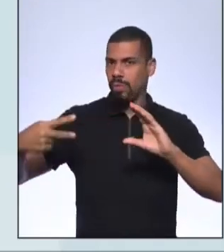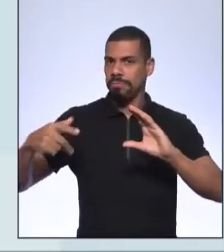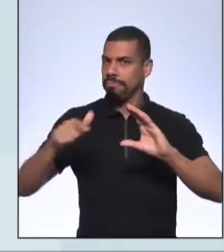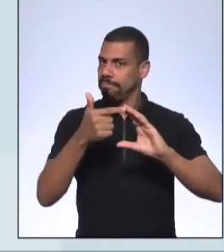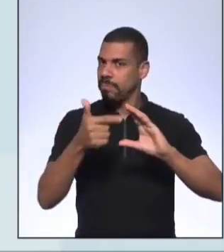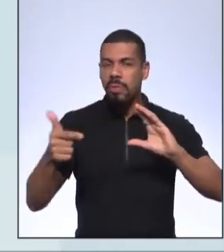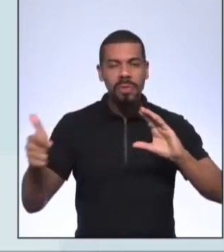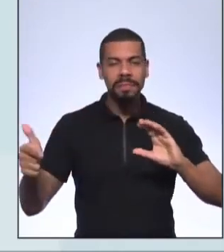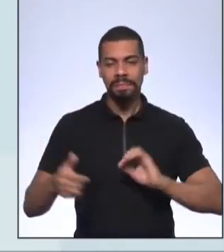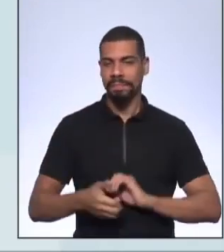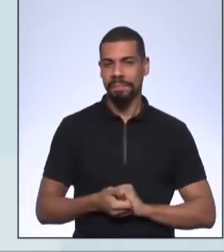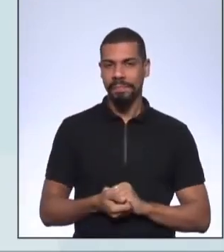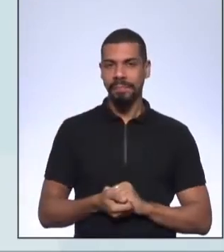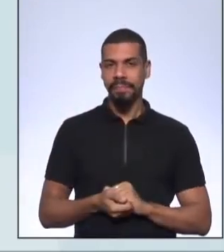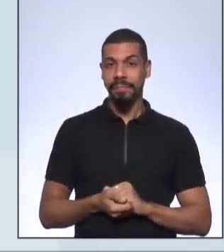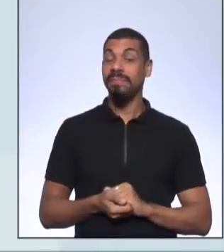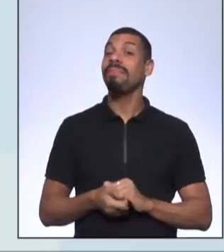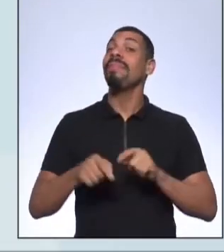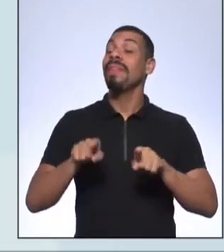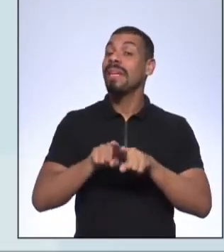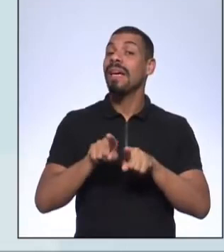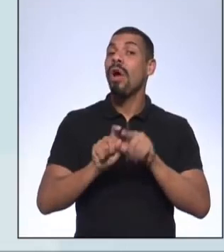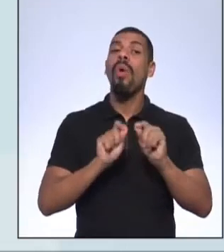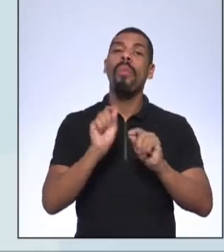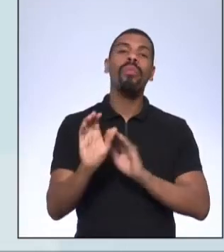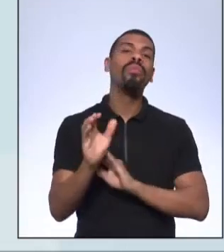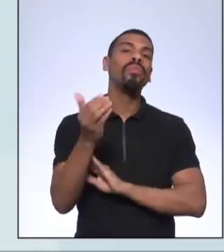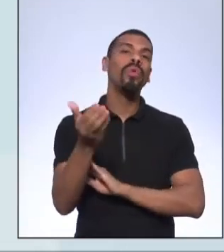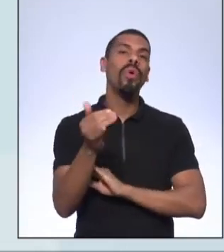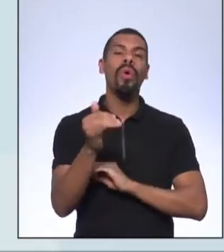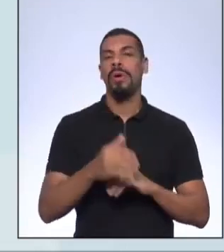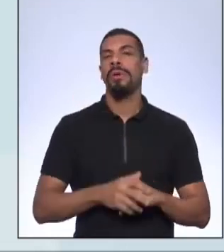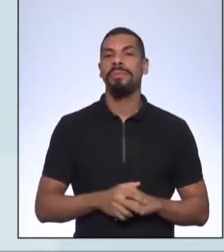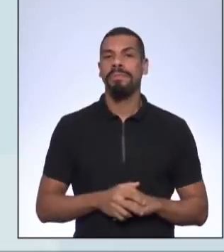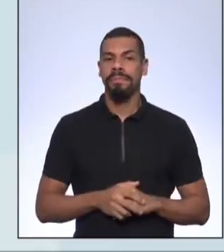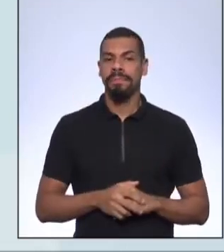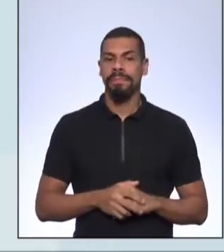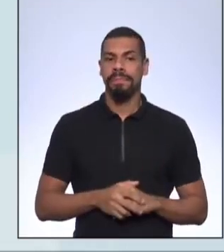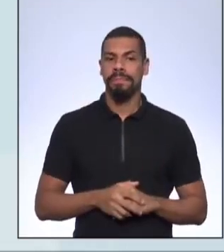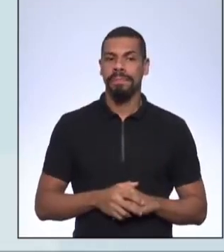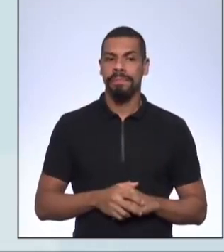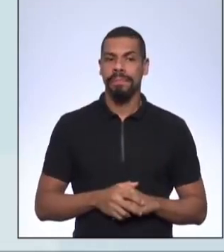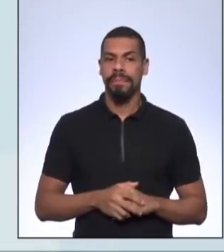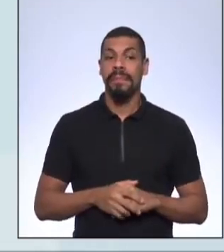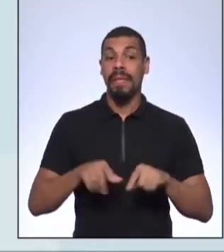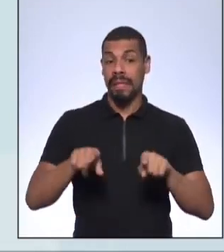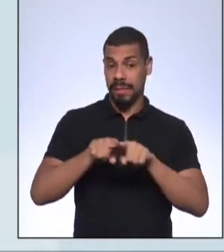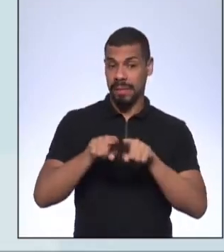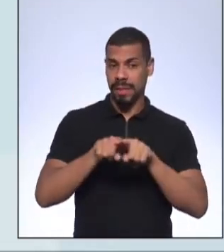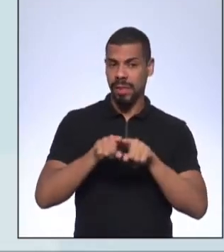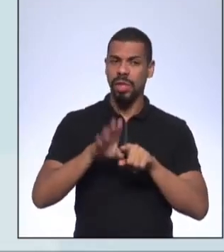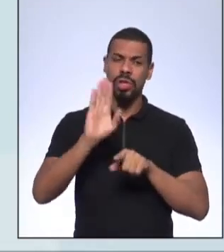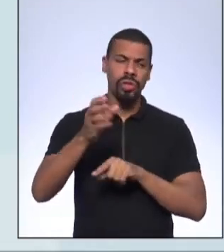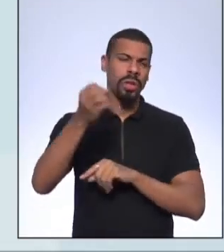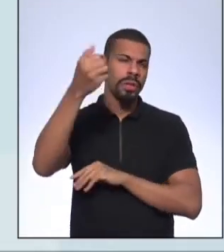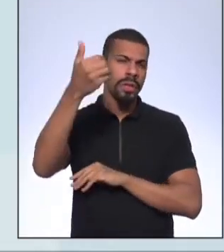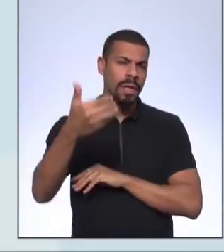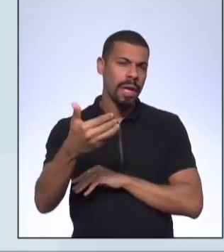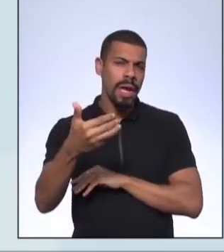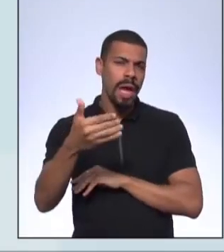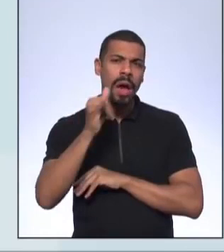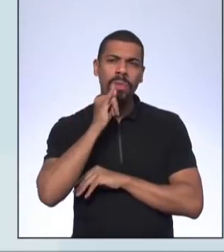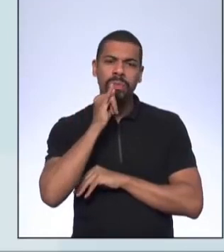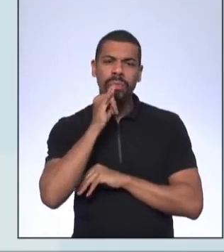meiose. Tá? Então, eles estão lá no meio. E os centríolos, né, através do que a gente chama de